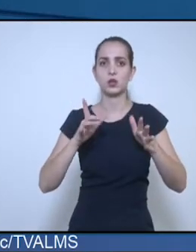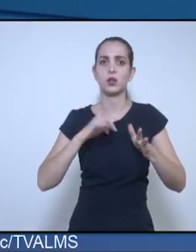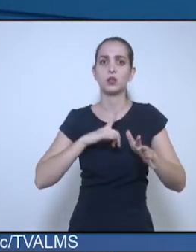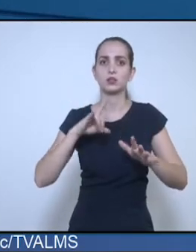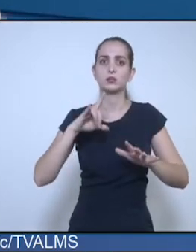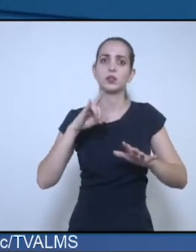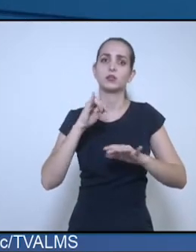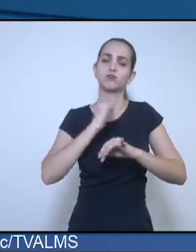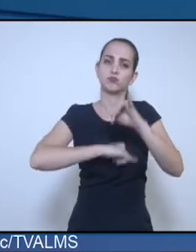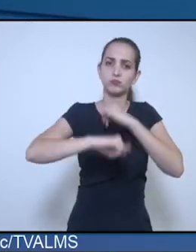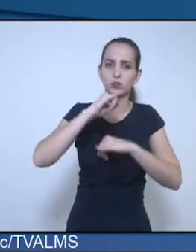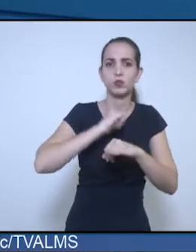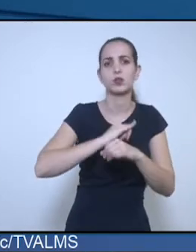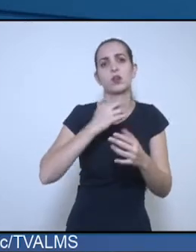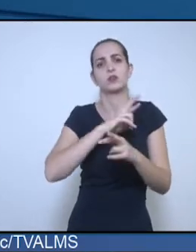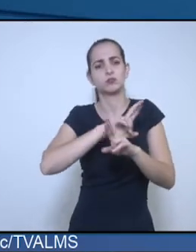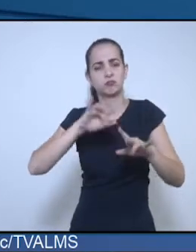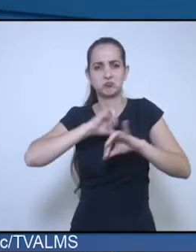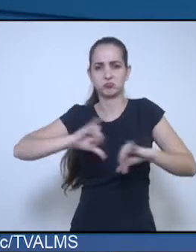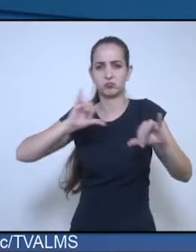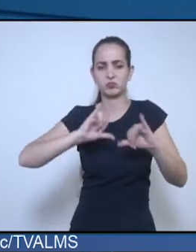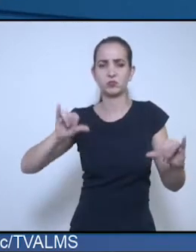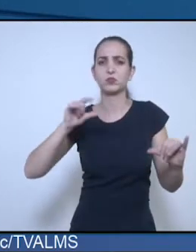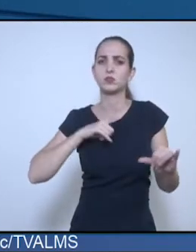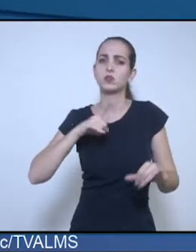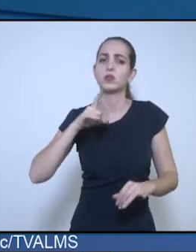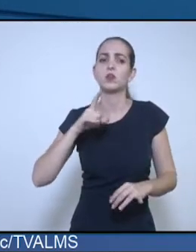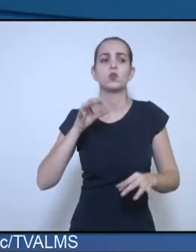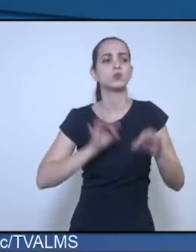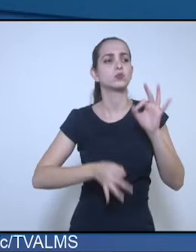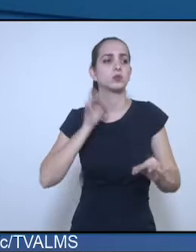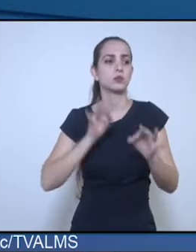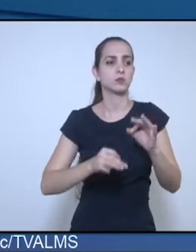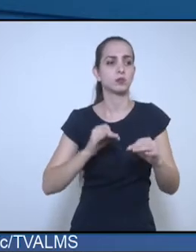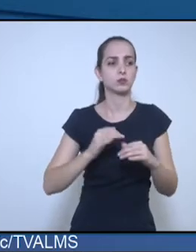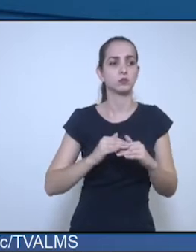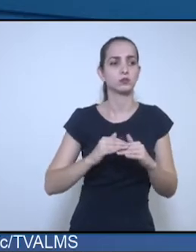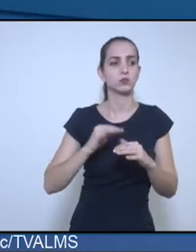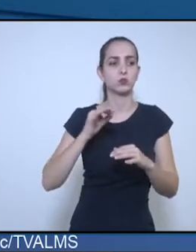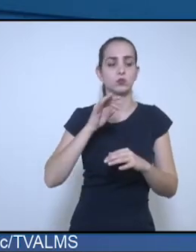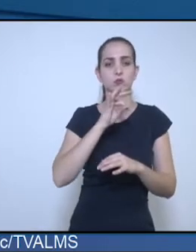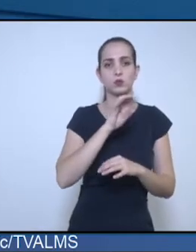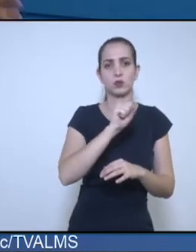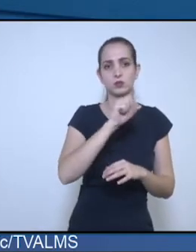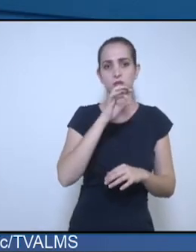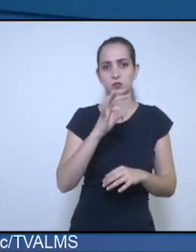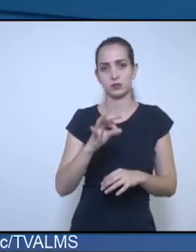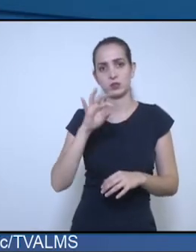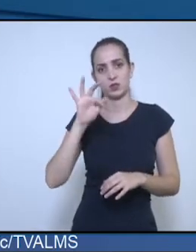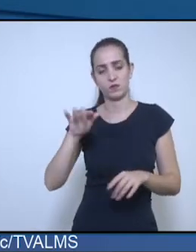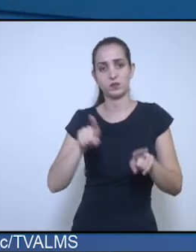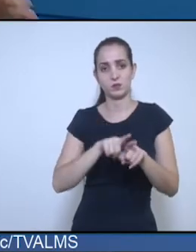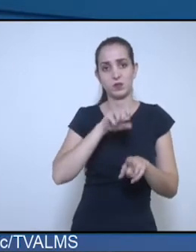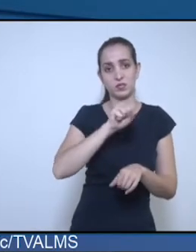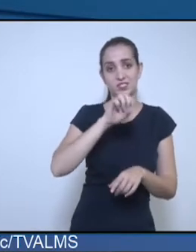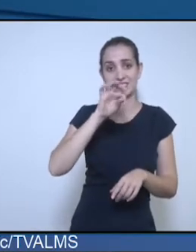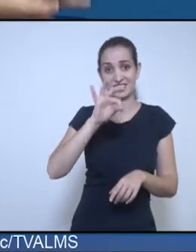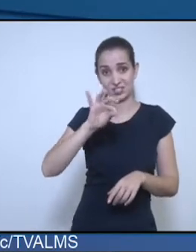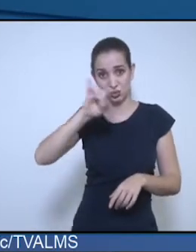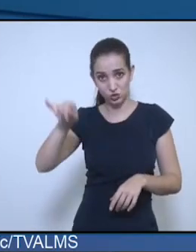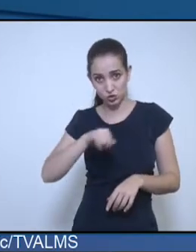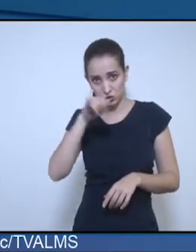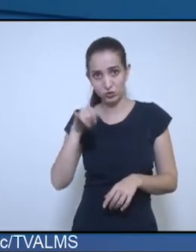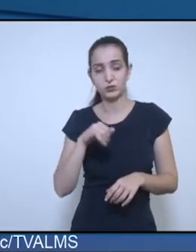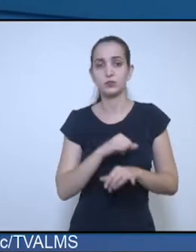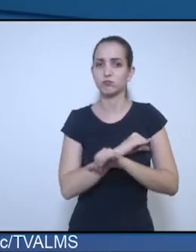hoje nós temos isso, pelos canais de televisão, o julgamento do Supremo Tribunal Federal, julgamento no STJ e também